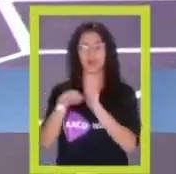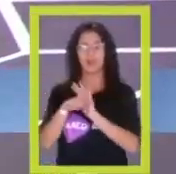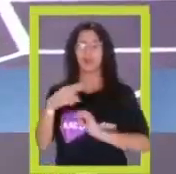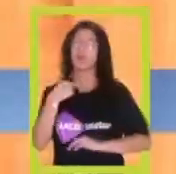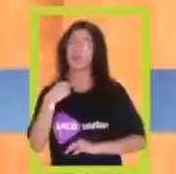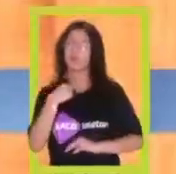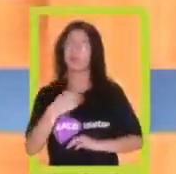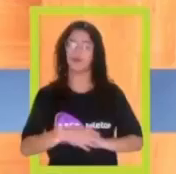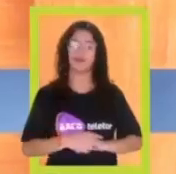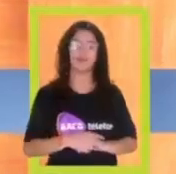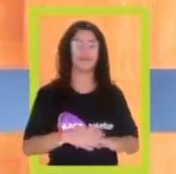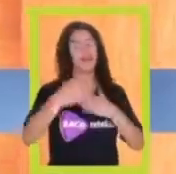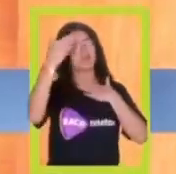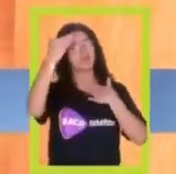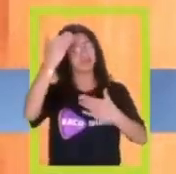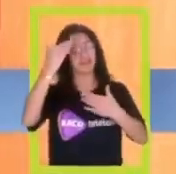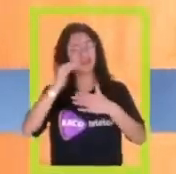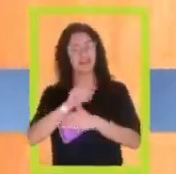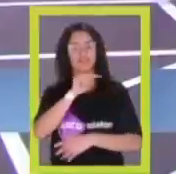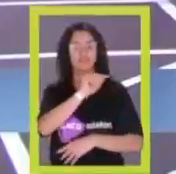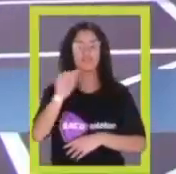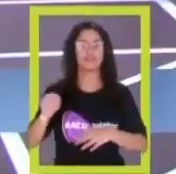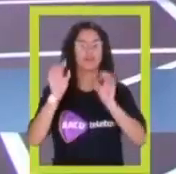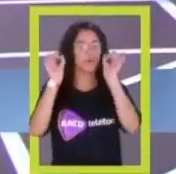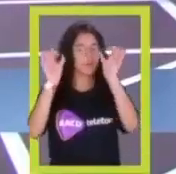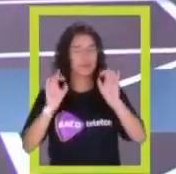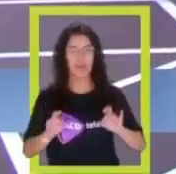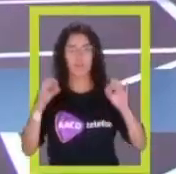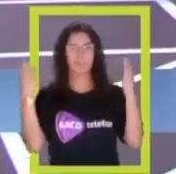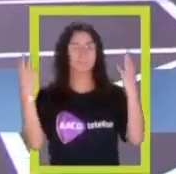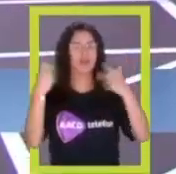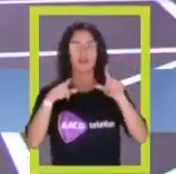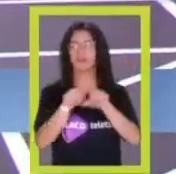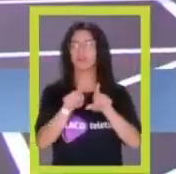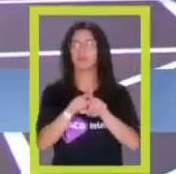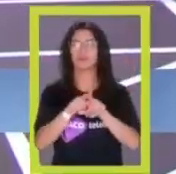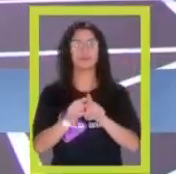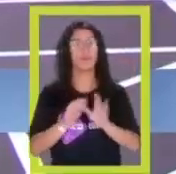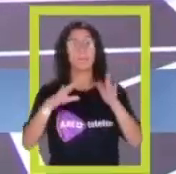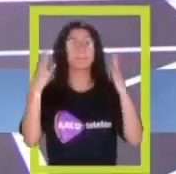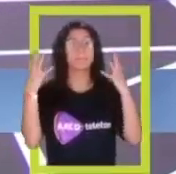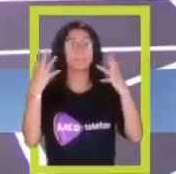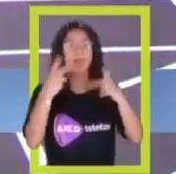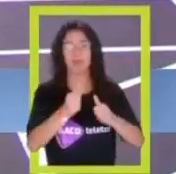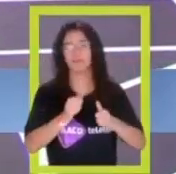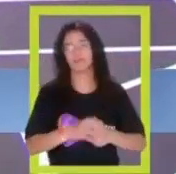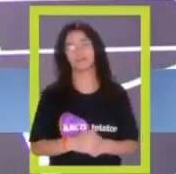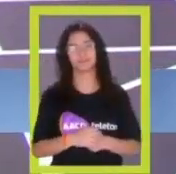né, ficar de fora. Muito obrigada, viu? Vocês estão espetaculares, lindos, maravilhosos, né? Maravilhosos.